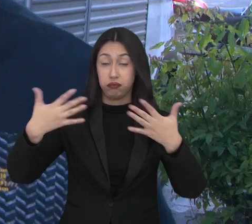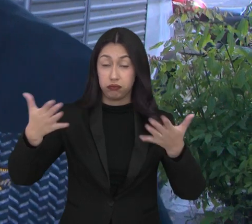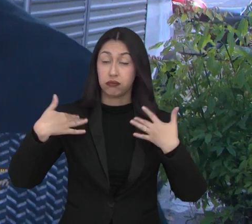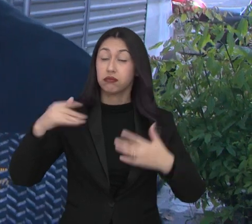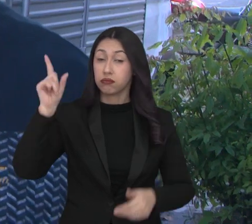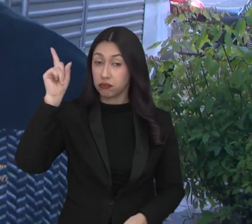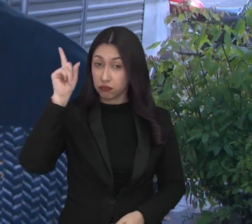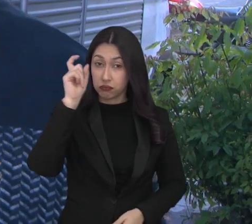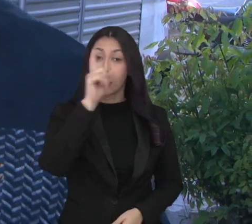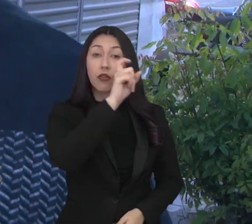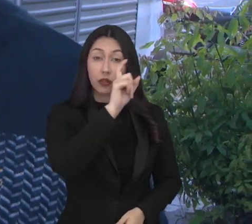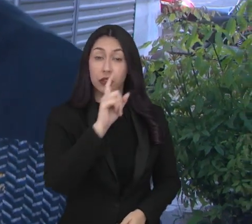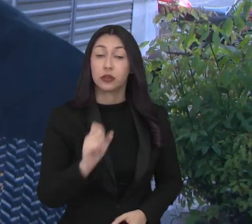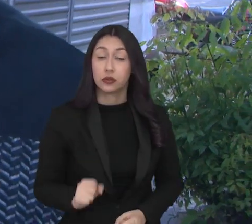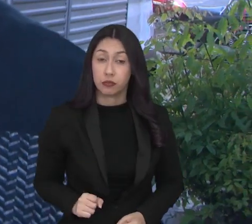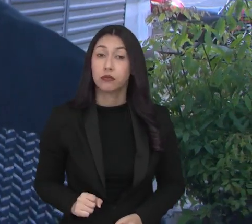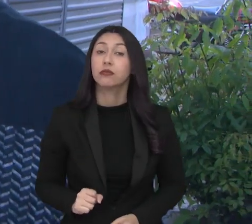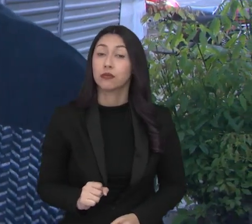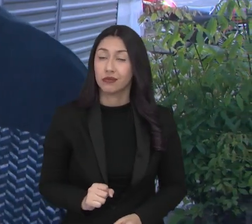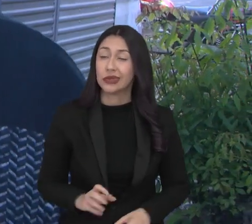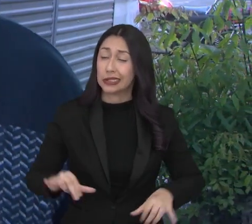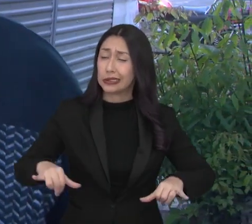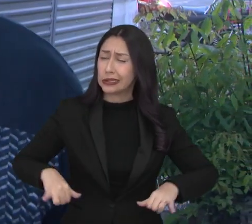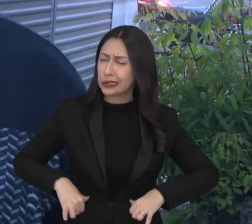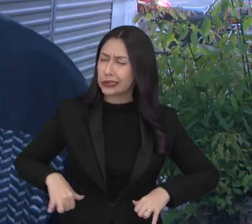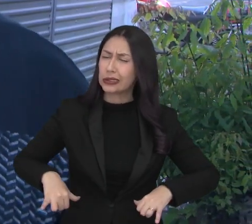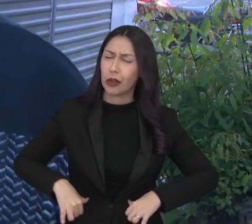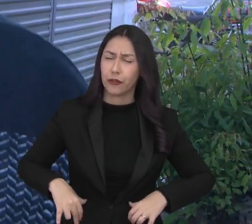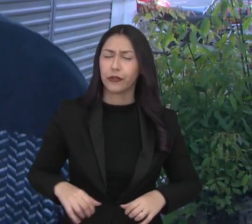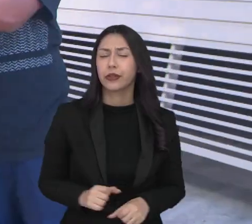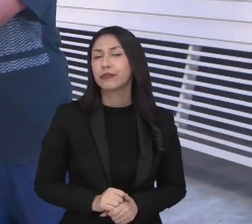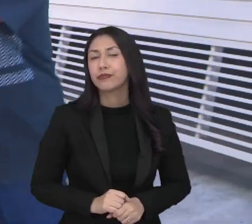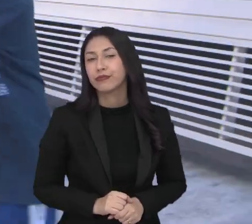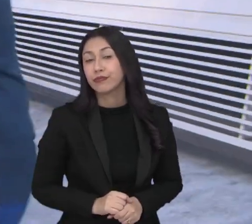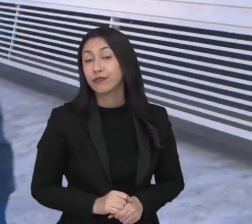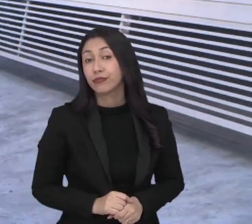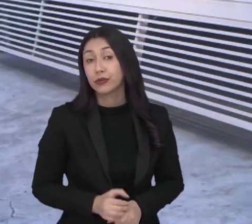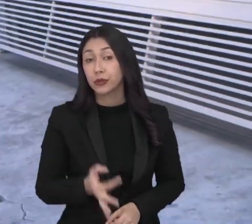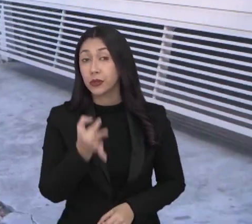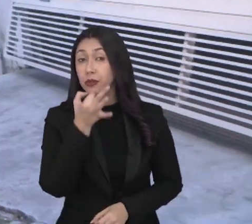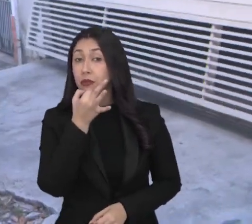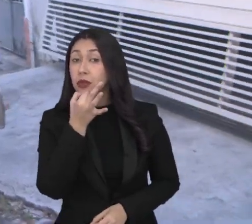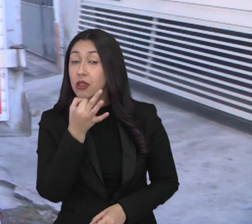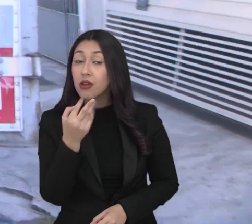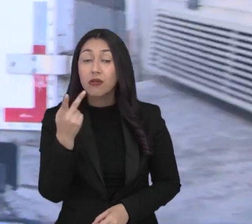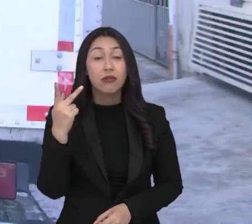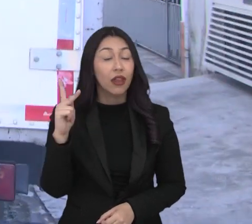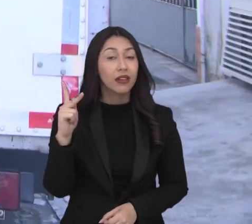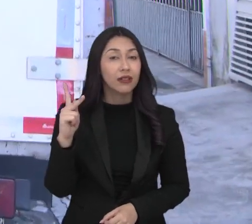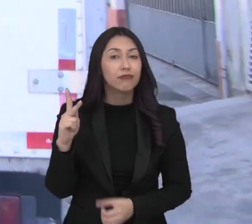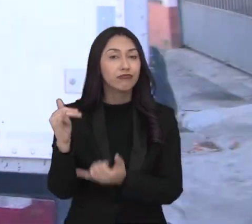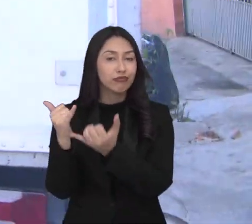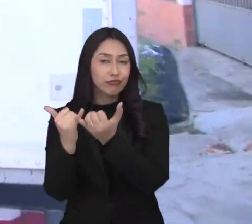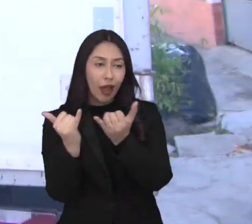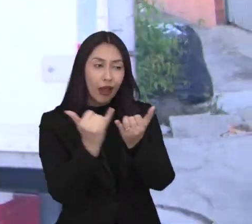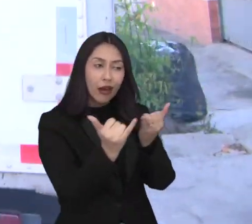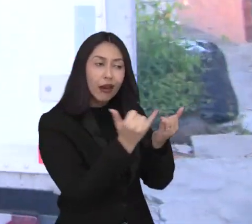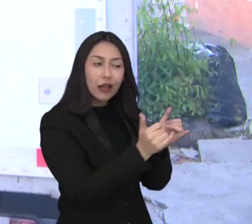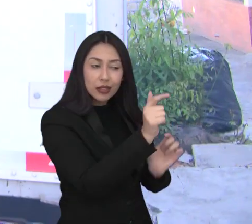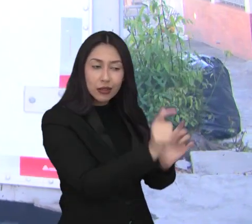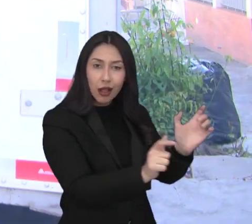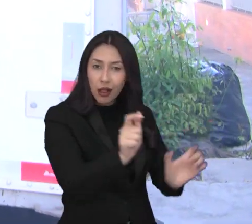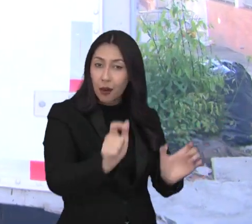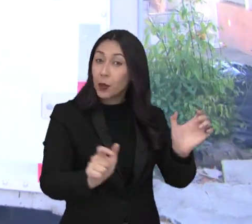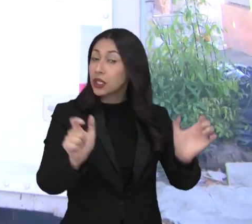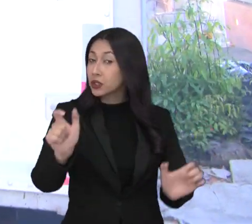mais forte, né? Para a gente que trabalha na rua, acho que o judia mais é o calor mesmo. A percepção do Rafael não é isolada e é